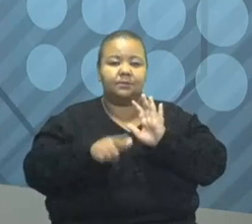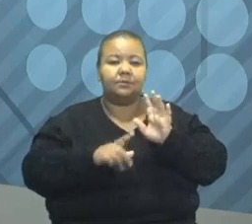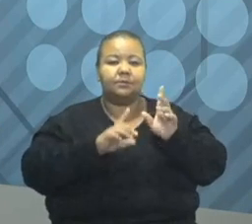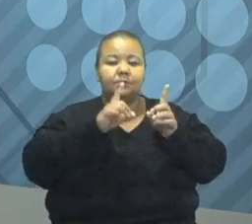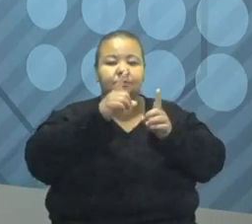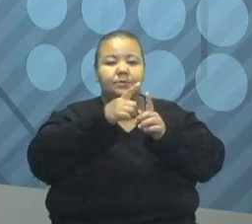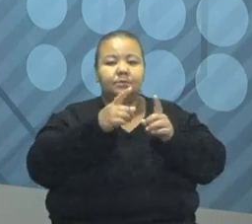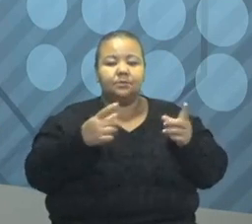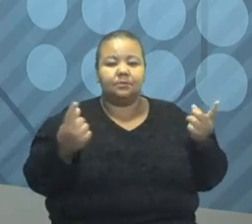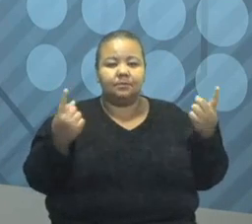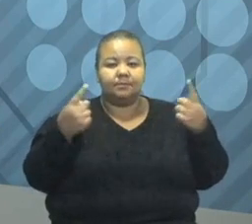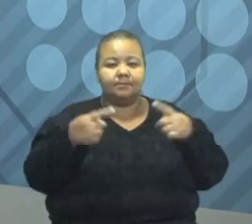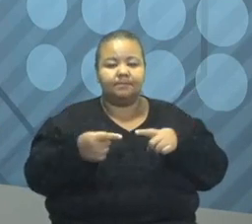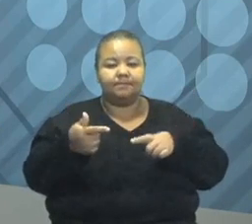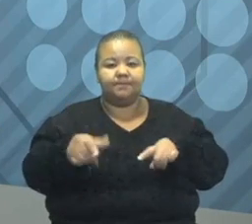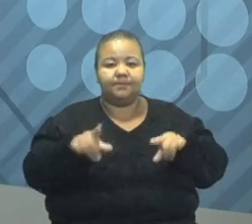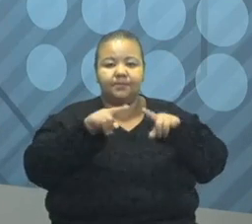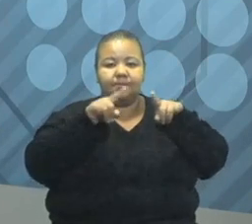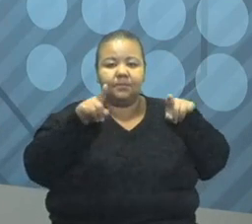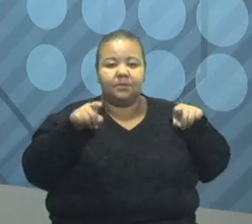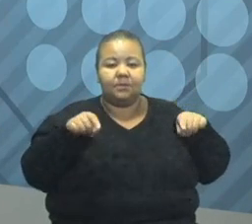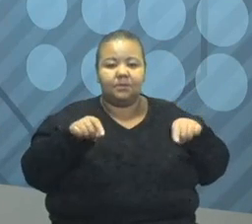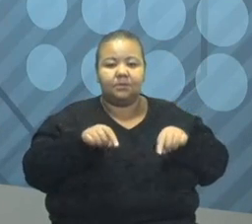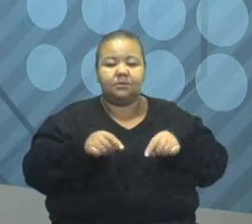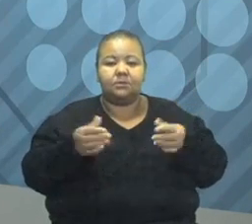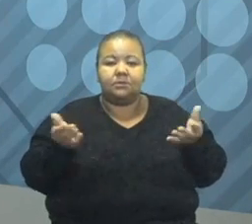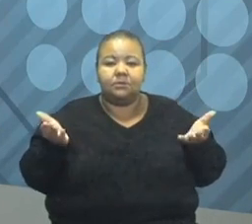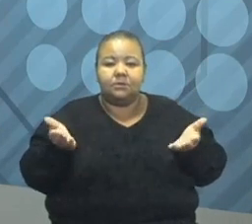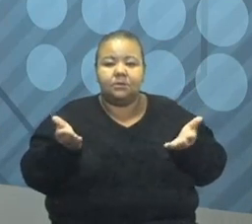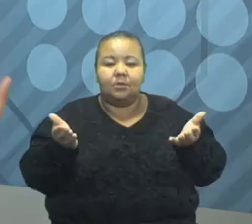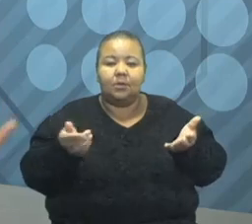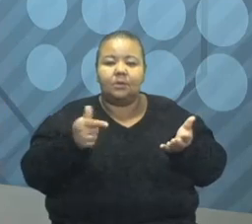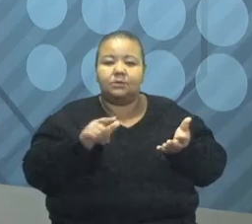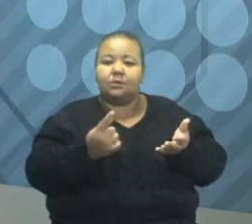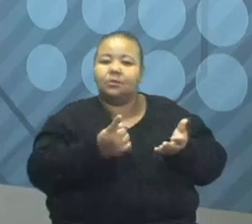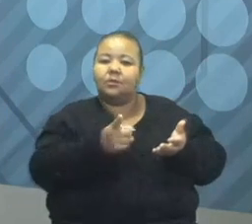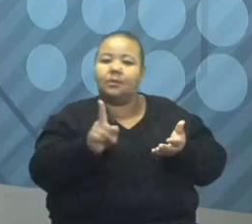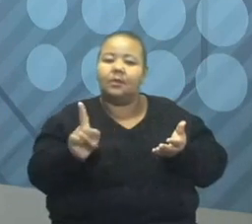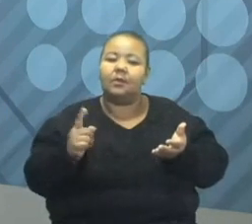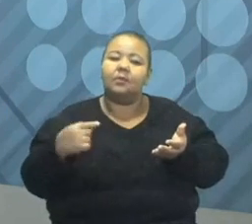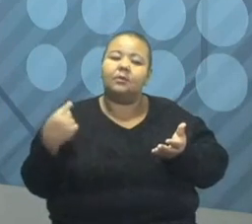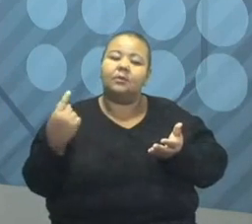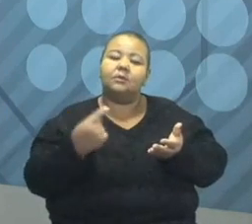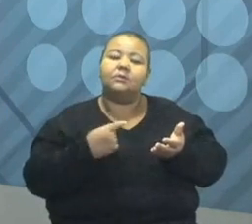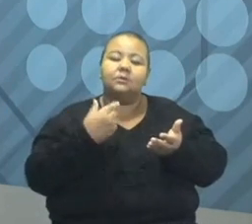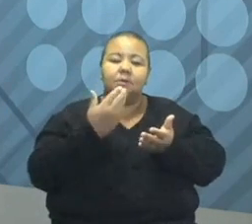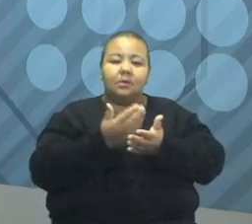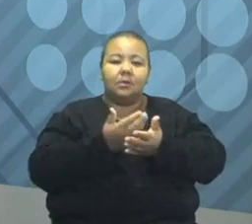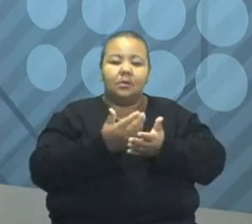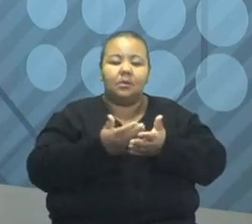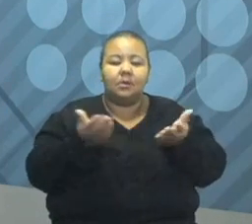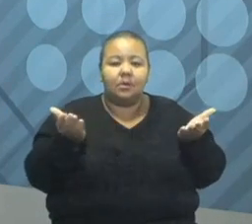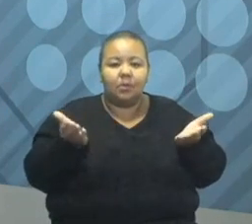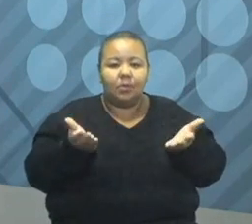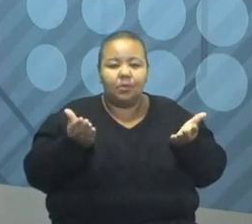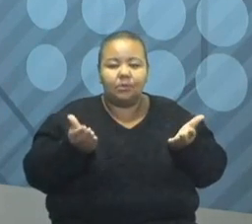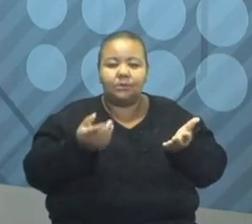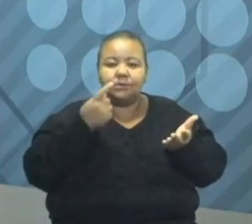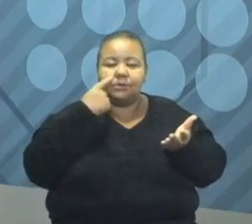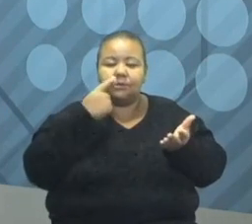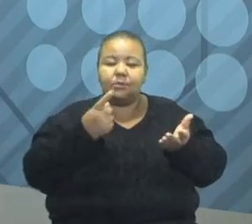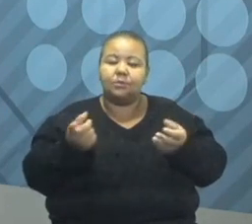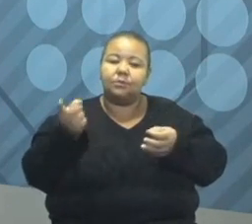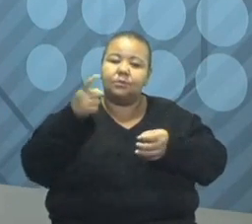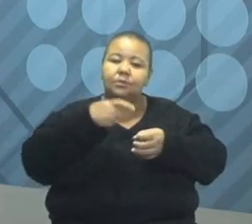encontrar a inversa daquela matriz. Então, agora estamos caminhando para o final da nossa aula de hoje e nós vamos